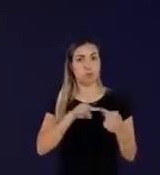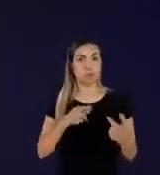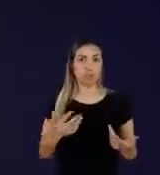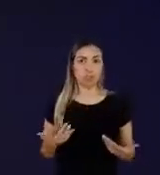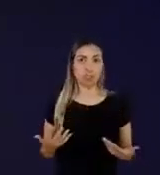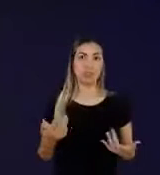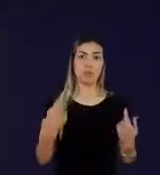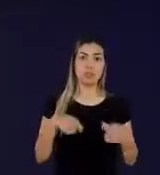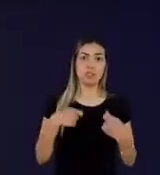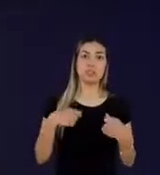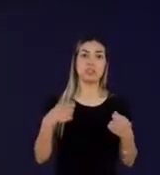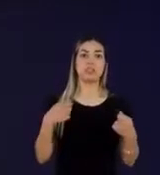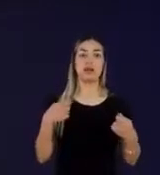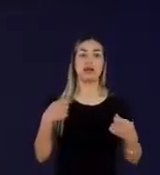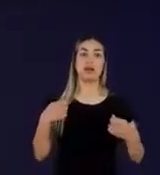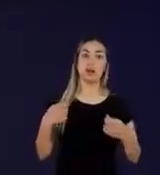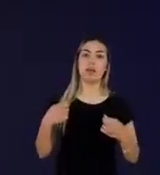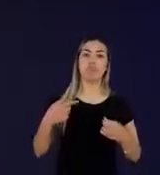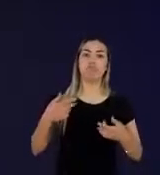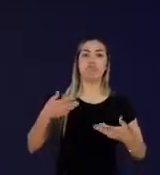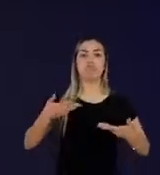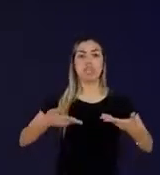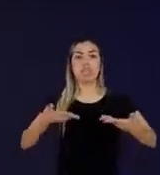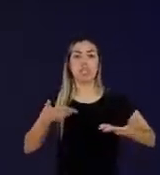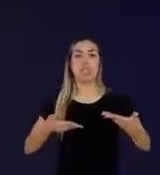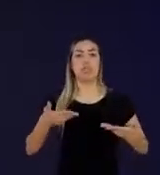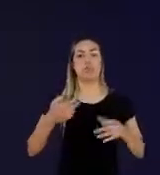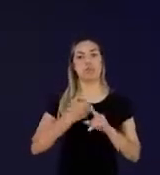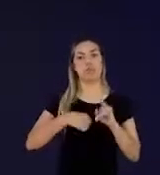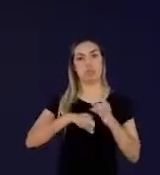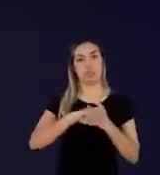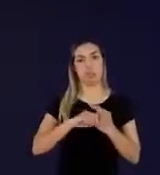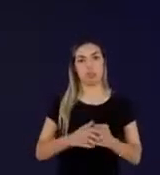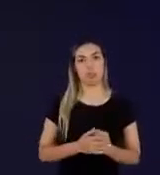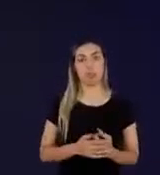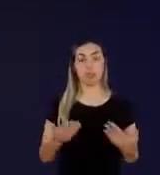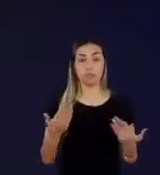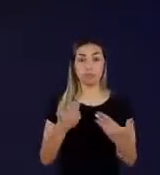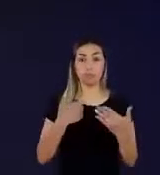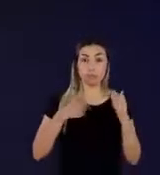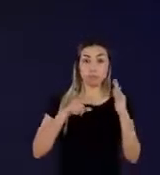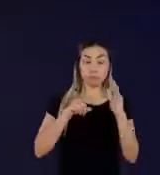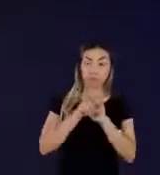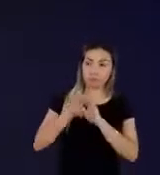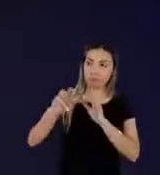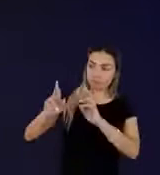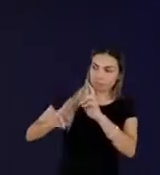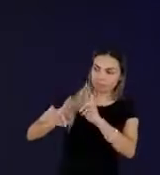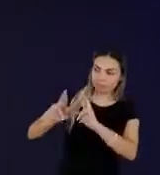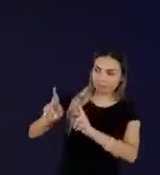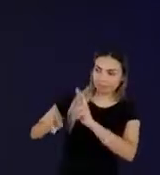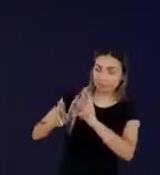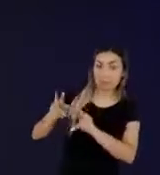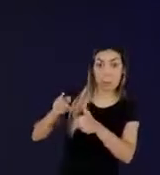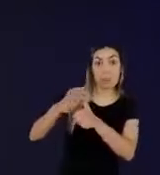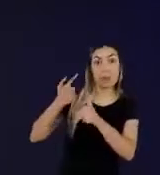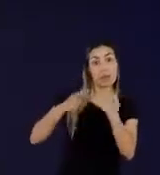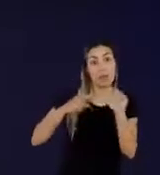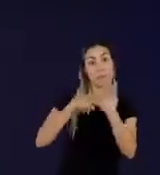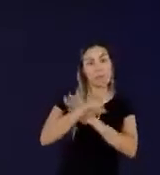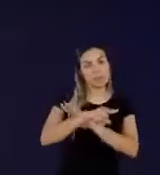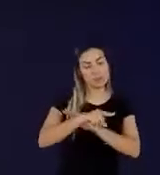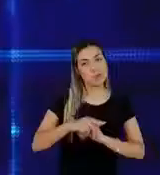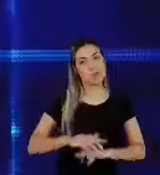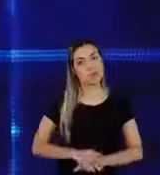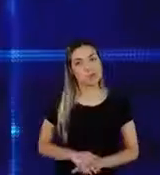equilíbrio em benefício da sociedade. Eu vou passar aqui para a primeira pergunta do público e eu vou endereçá-la à Carmen. A